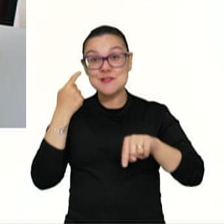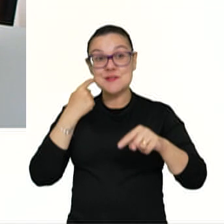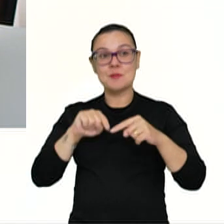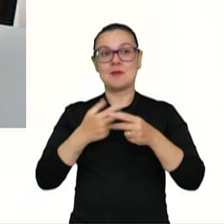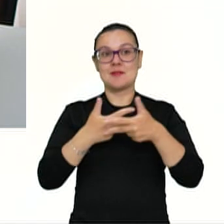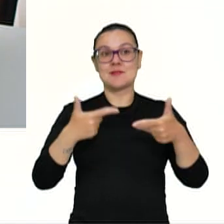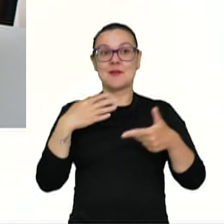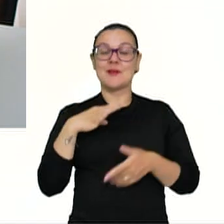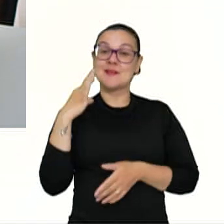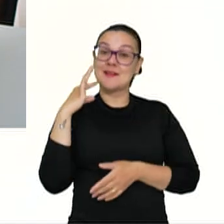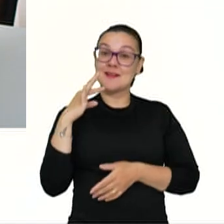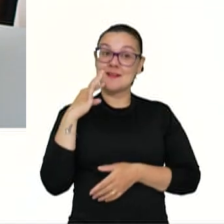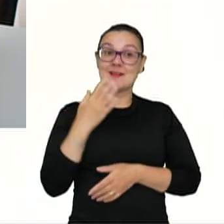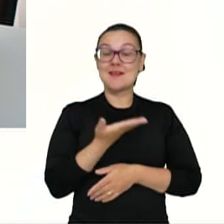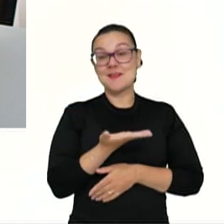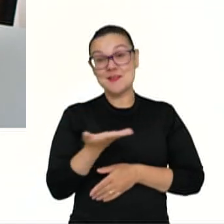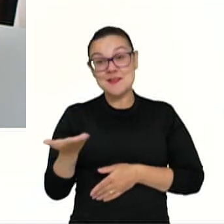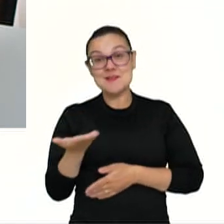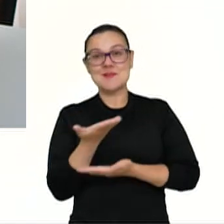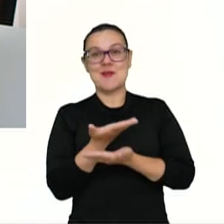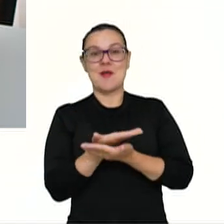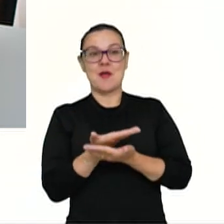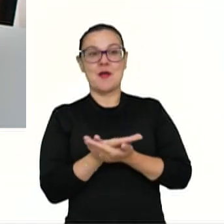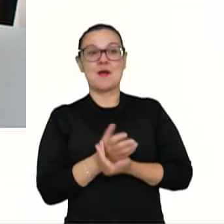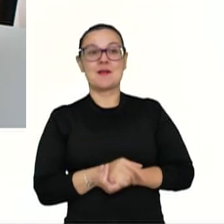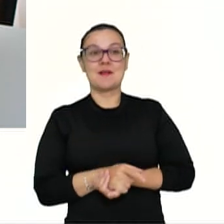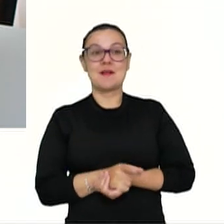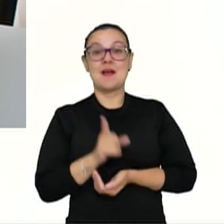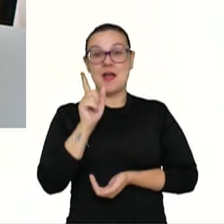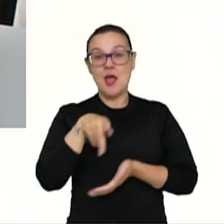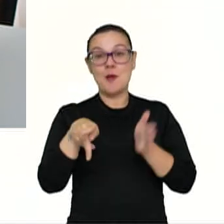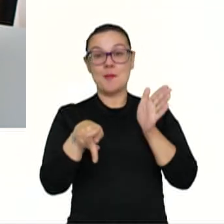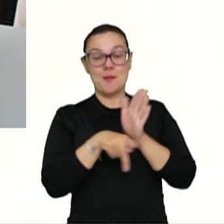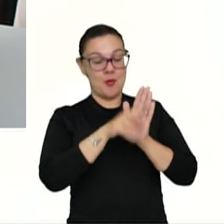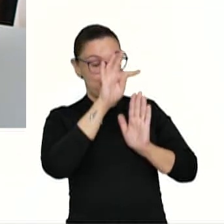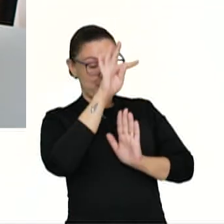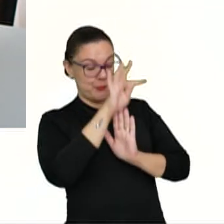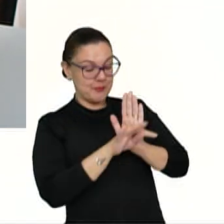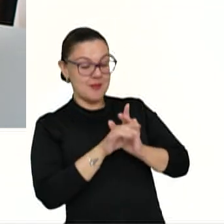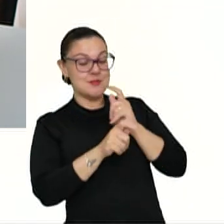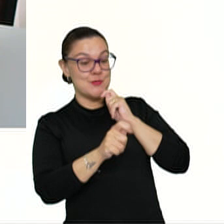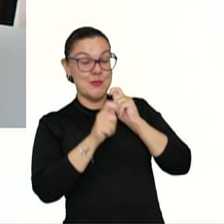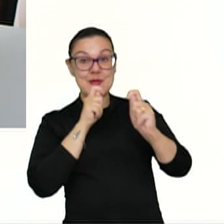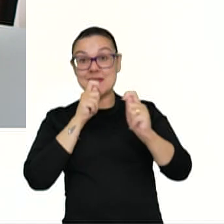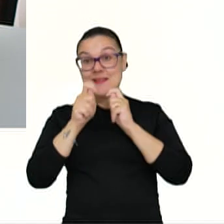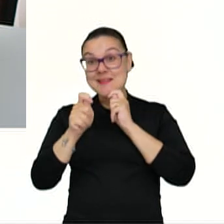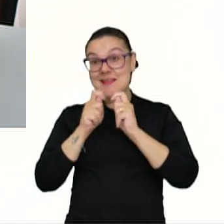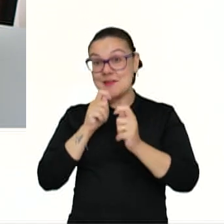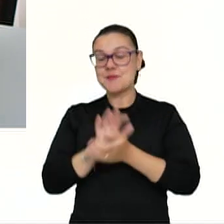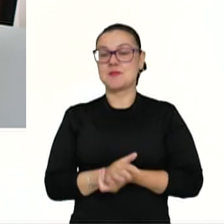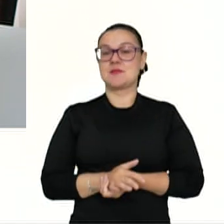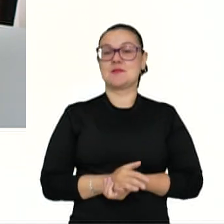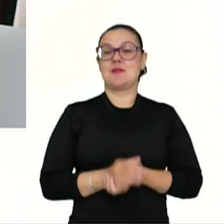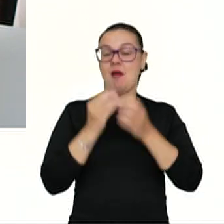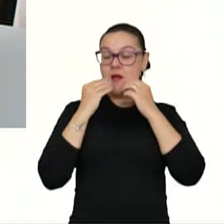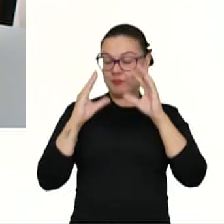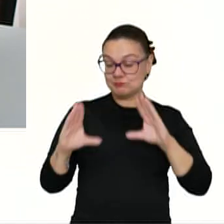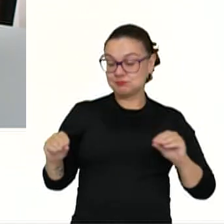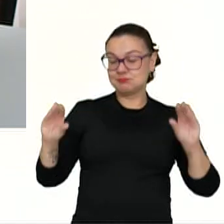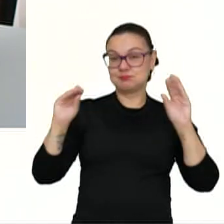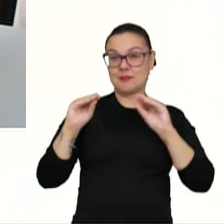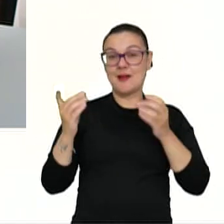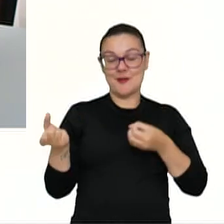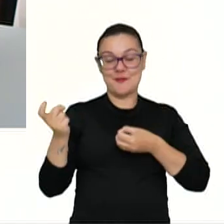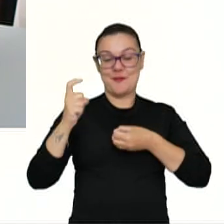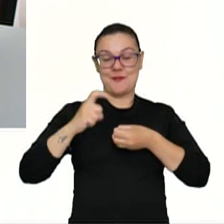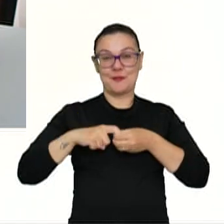coisa legal. Isso que a gente fez agora, como vocês já sabem, é o gênero textual entrevista, é um gênero textual oral e a gente vai conversar mais